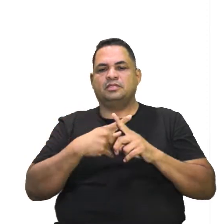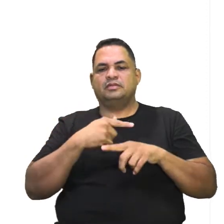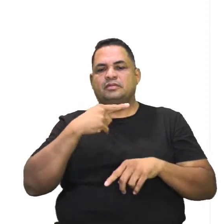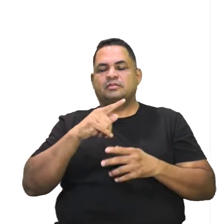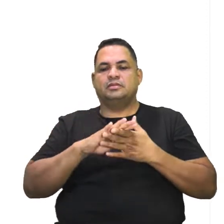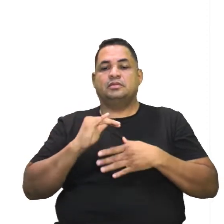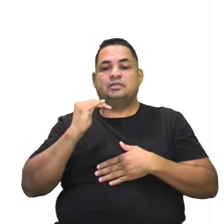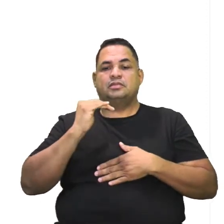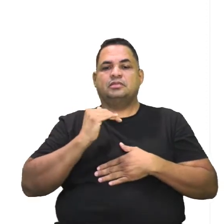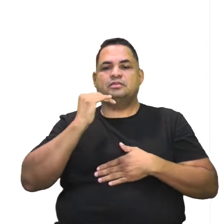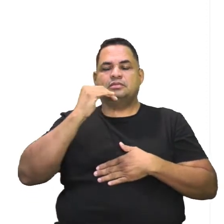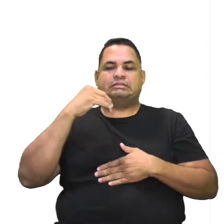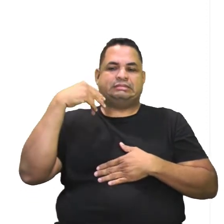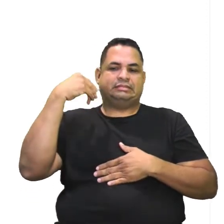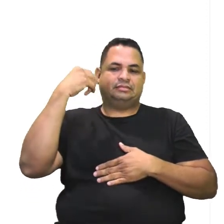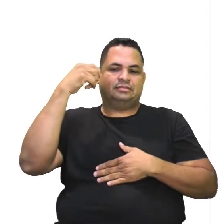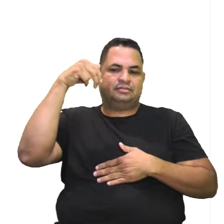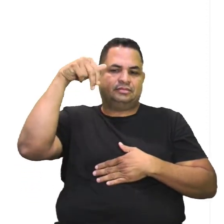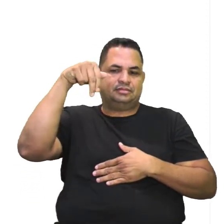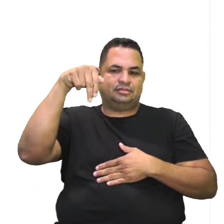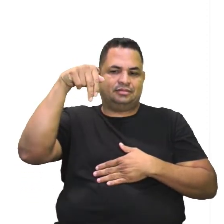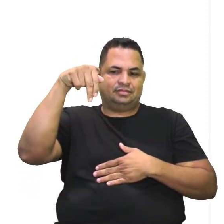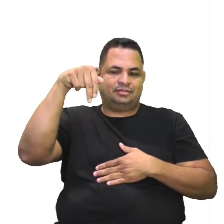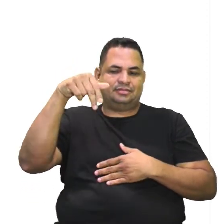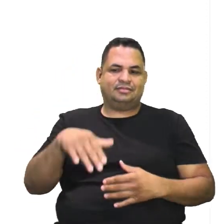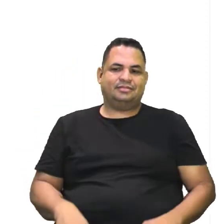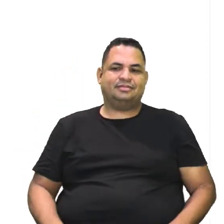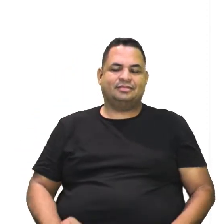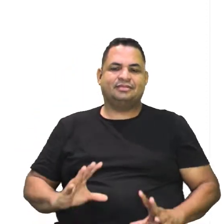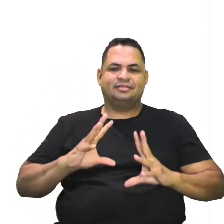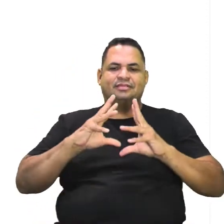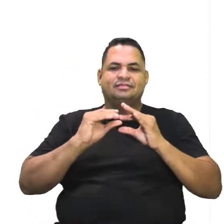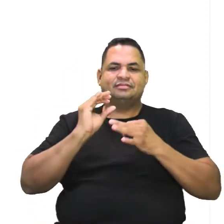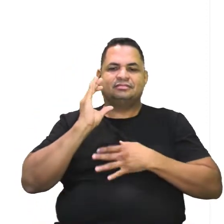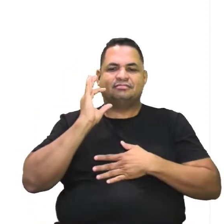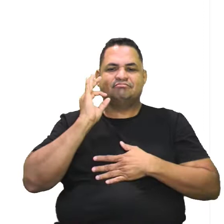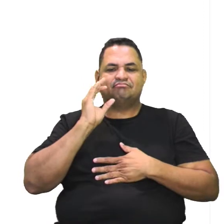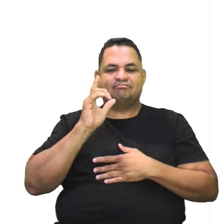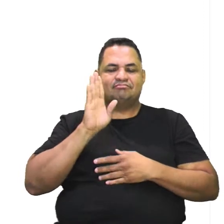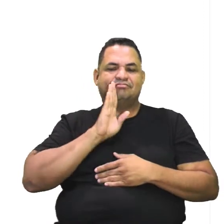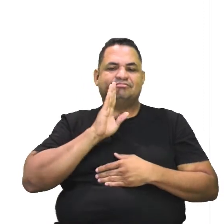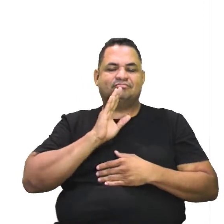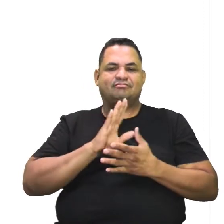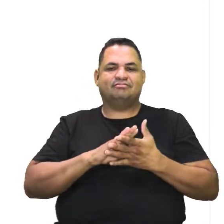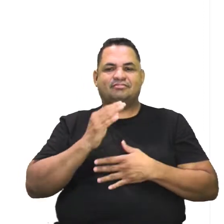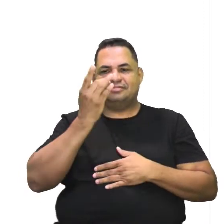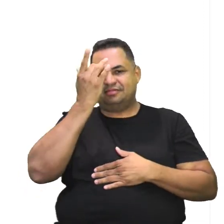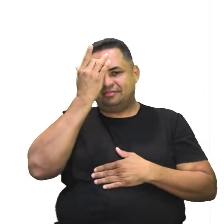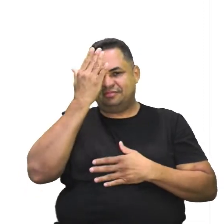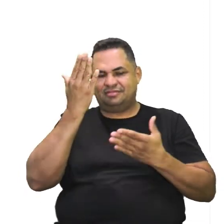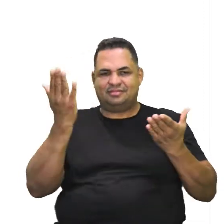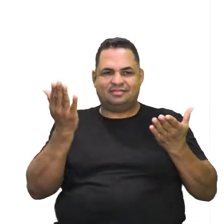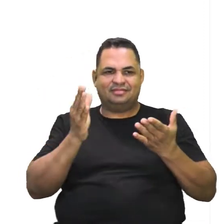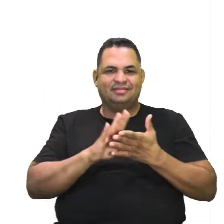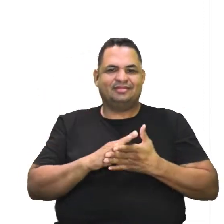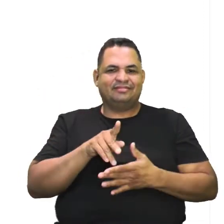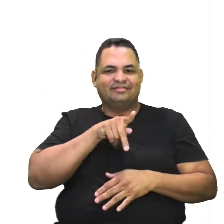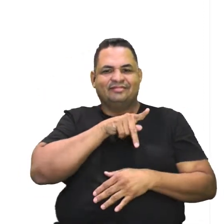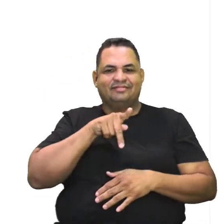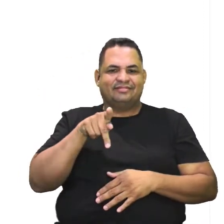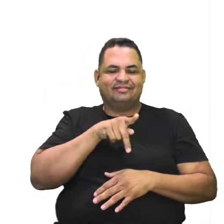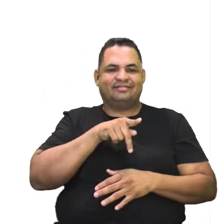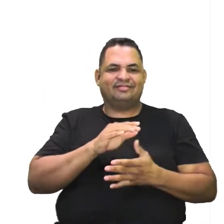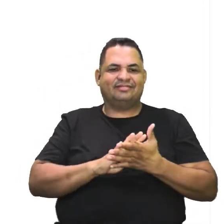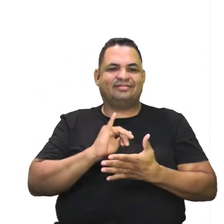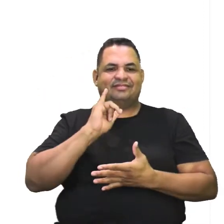P elevado a N. Não entendi nada. Agora ferrou, né? Tava tudo tão legal, tava tão fácil. Capital, aí lá vem os professores